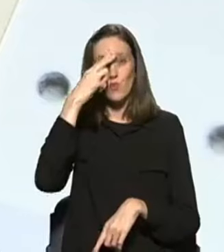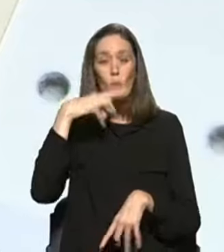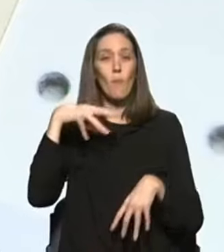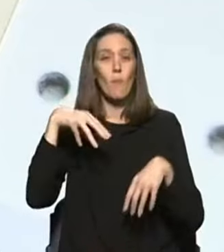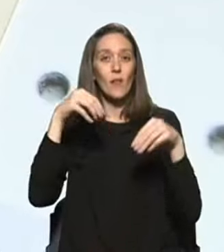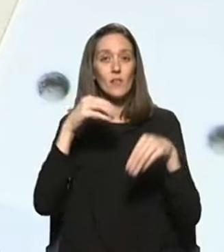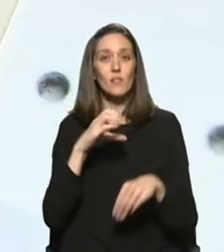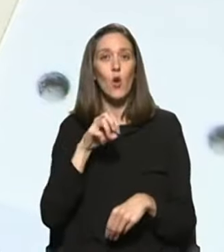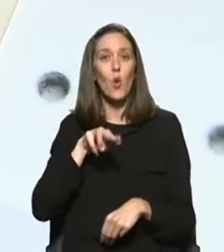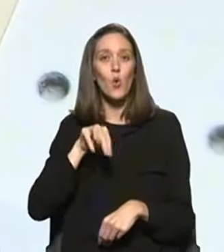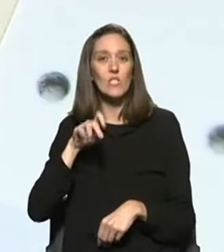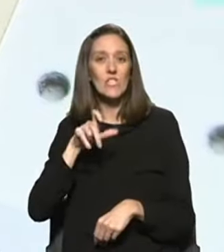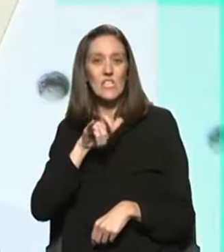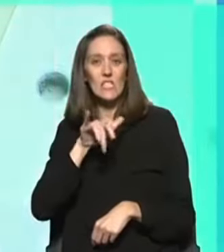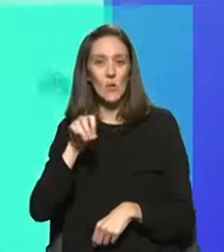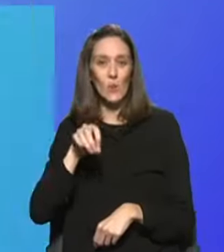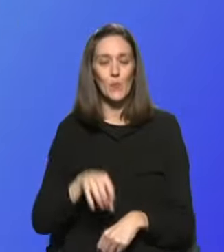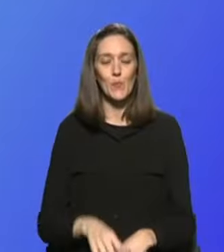Conceição.